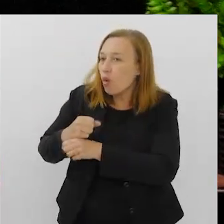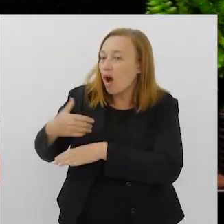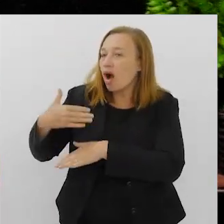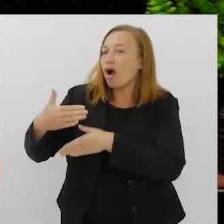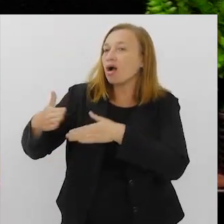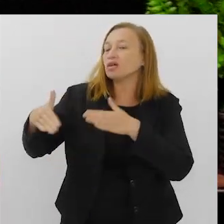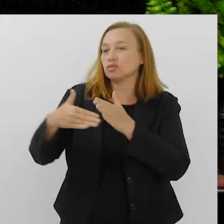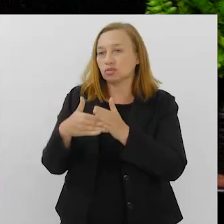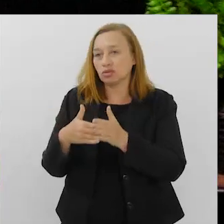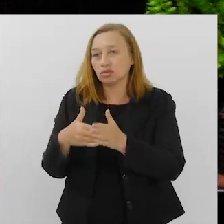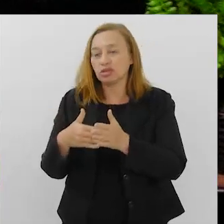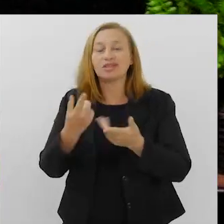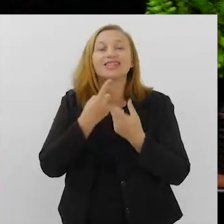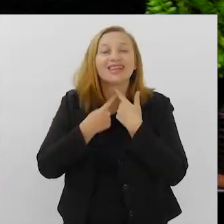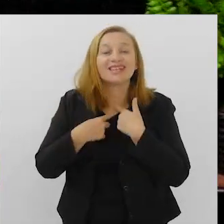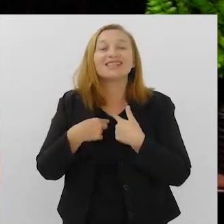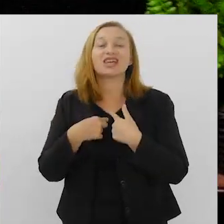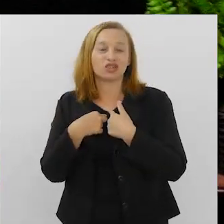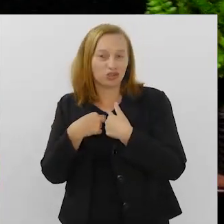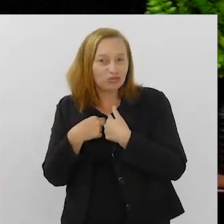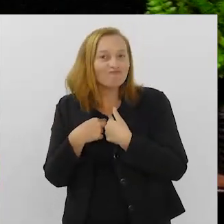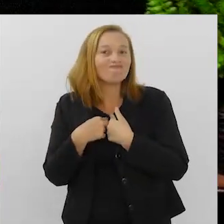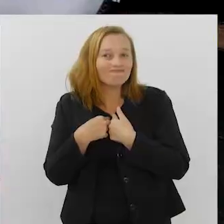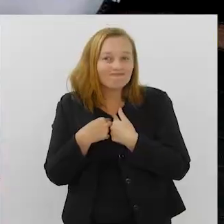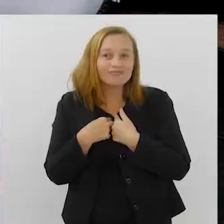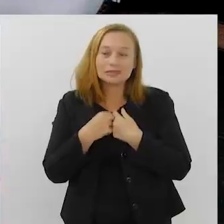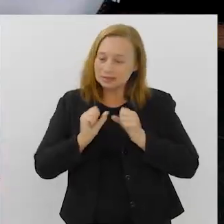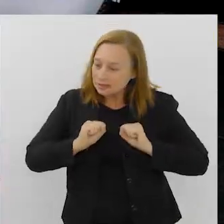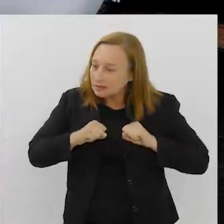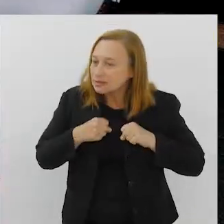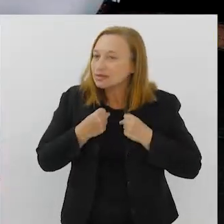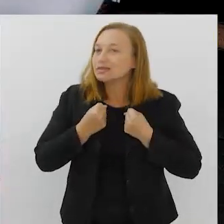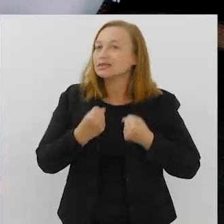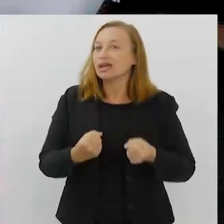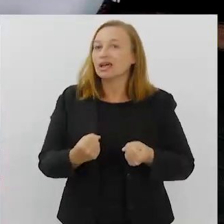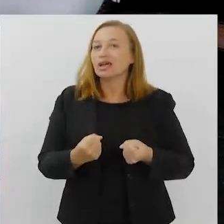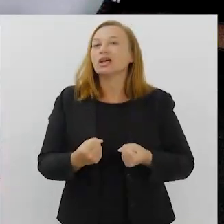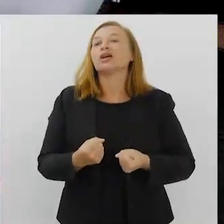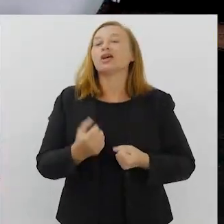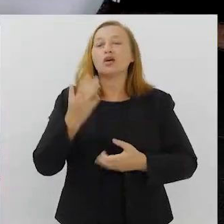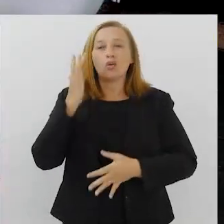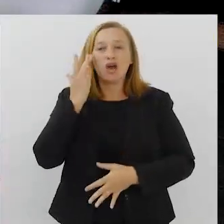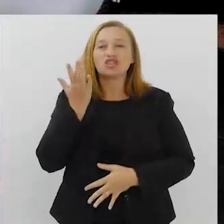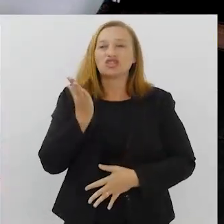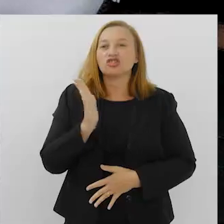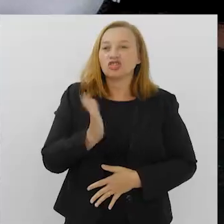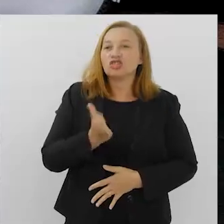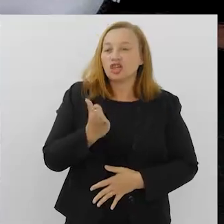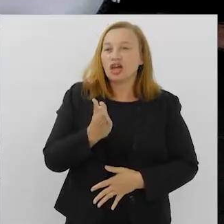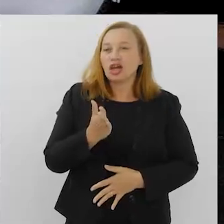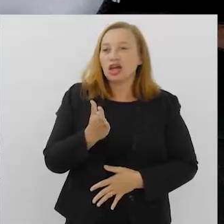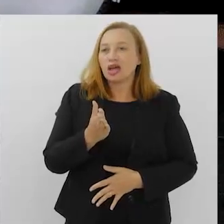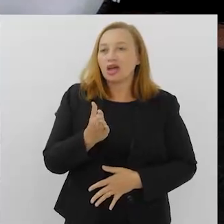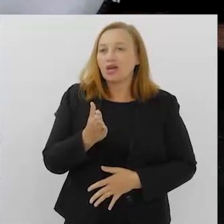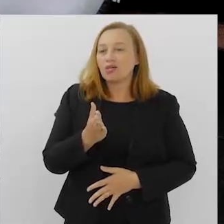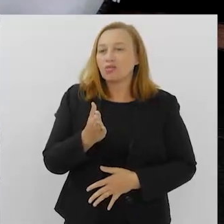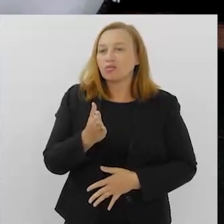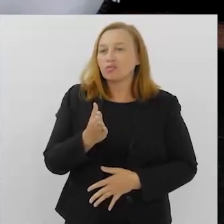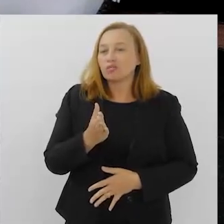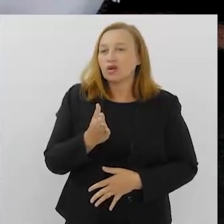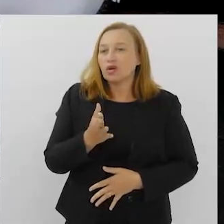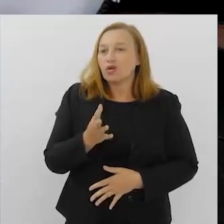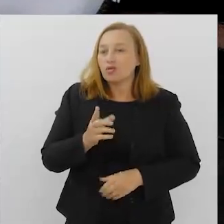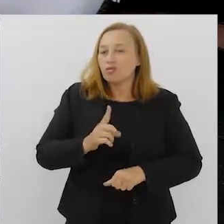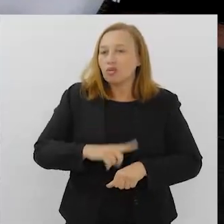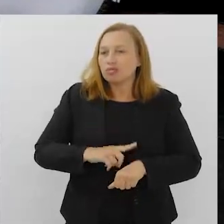todo o ano. Então, e ter vontade, né? Eu acho que ter vontade, que eu acho que é já um fator